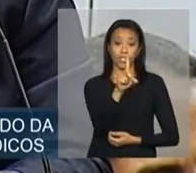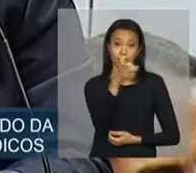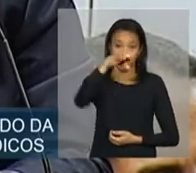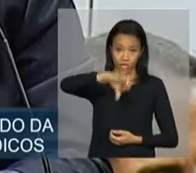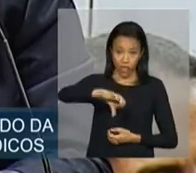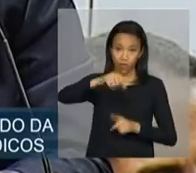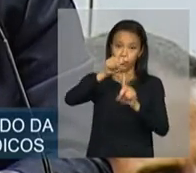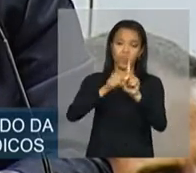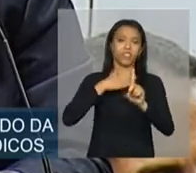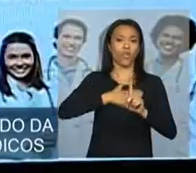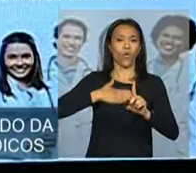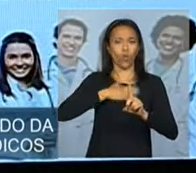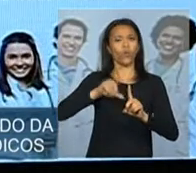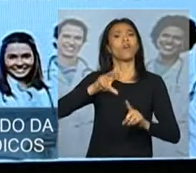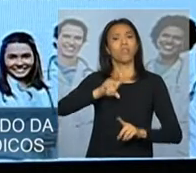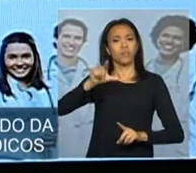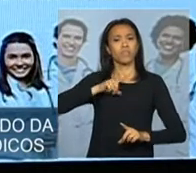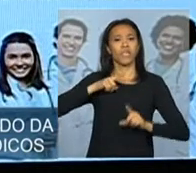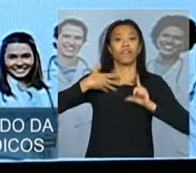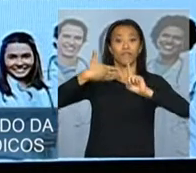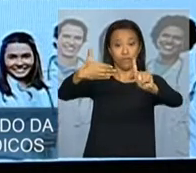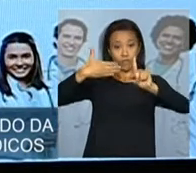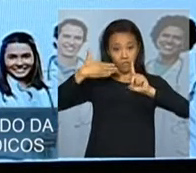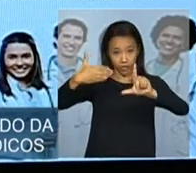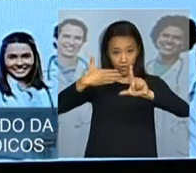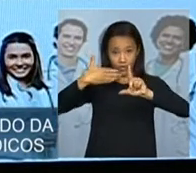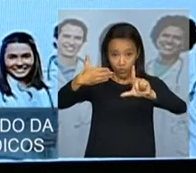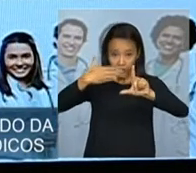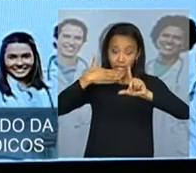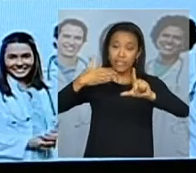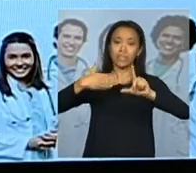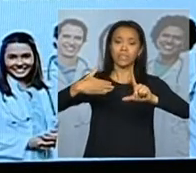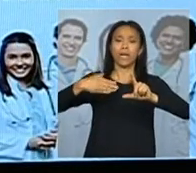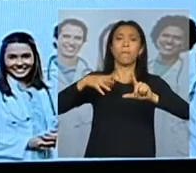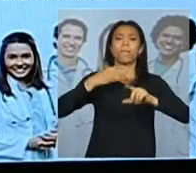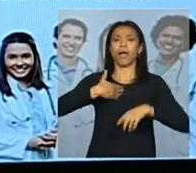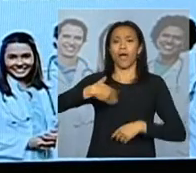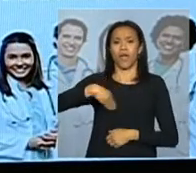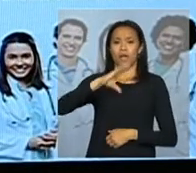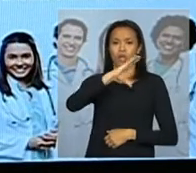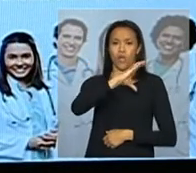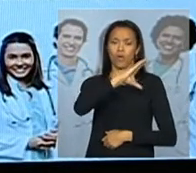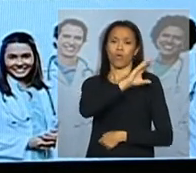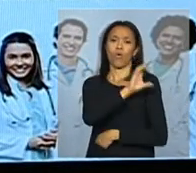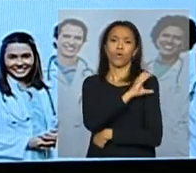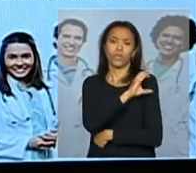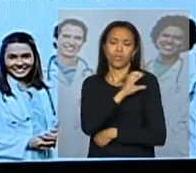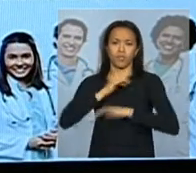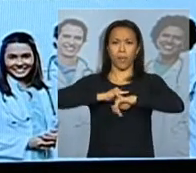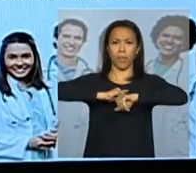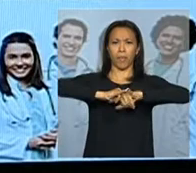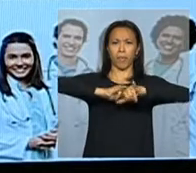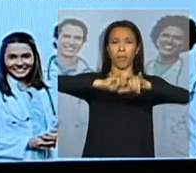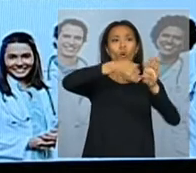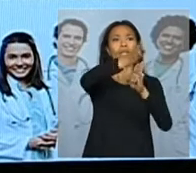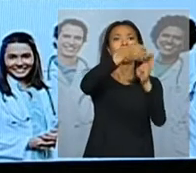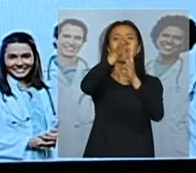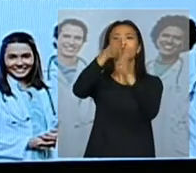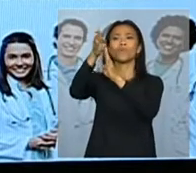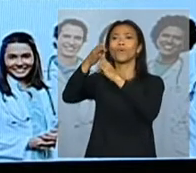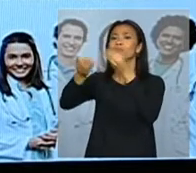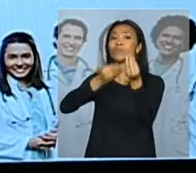nós teremos videoconferência com gestores municipais para a divulgação das das orientações de